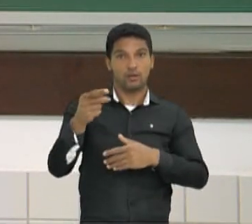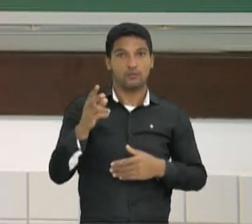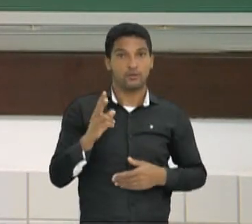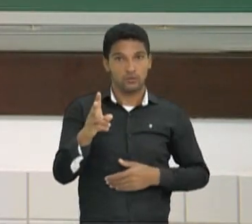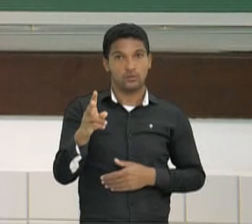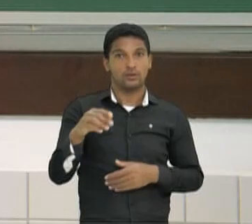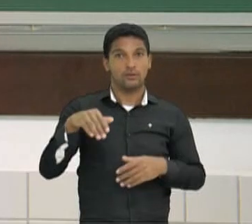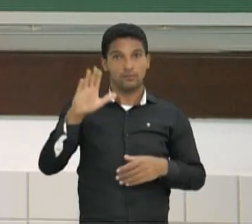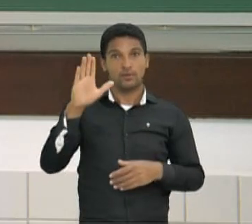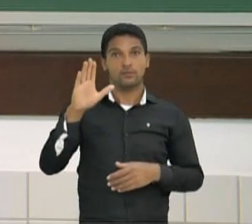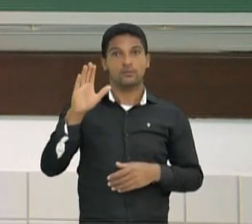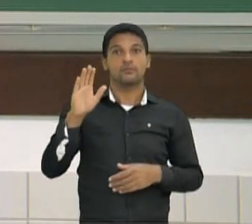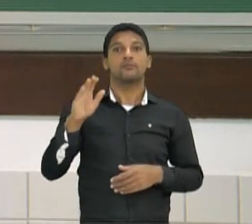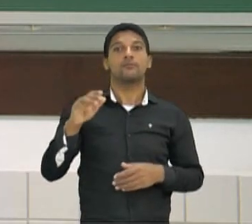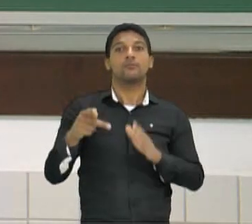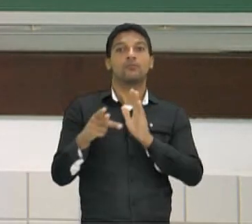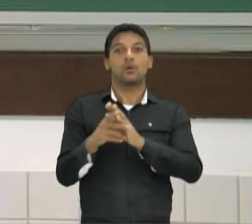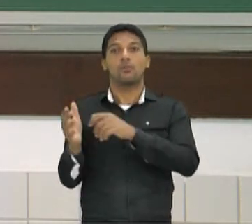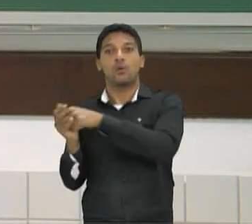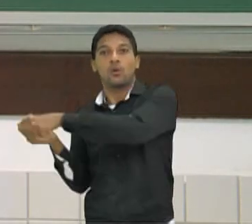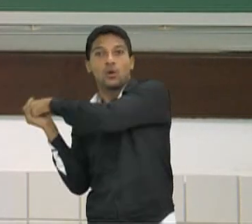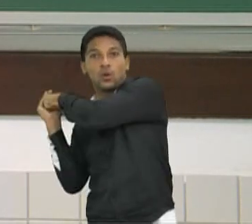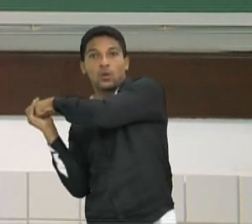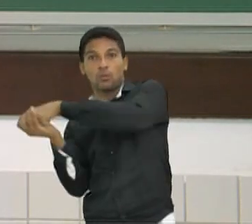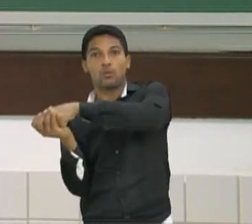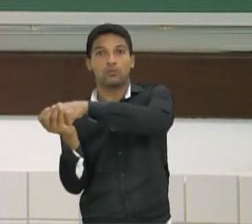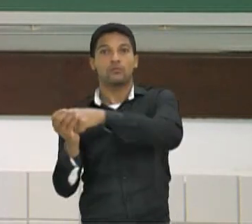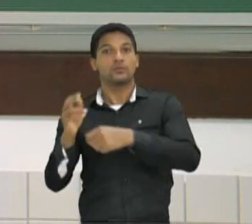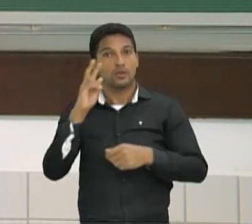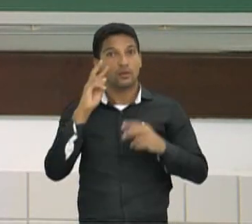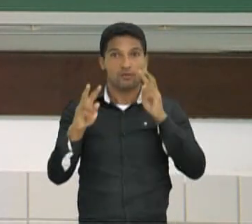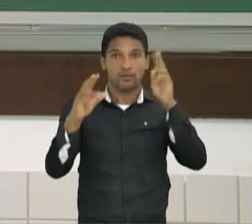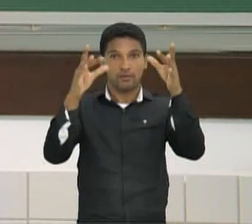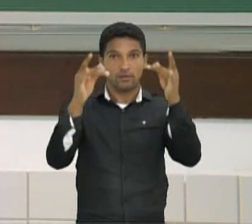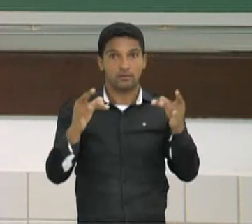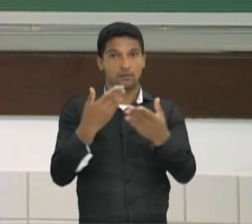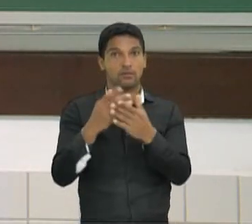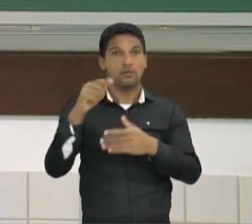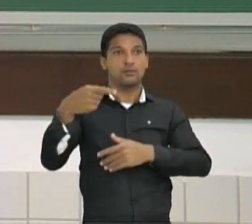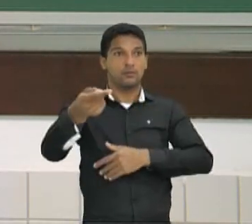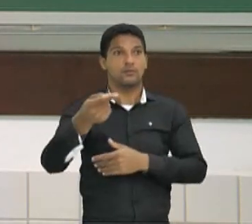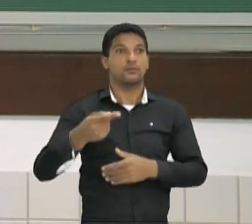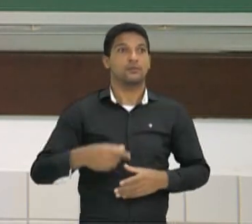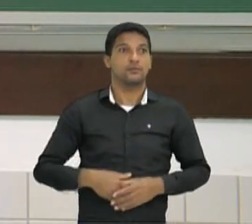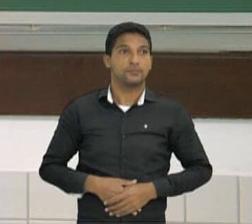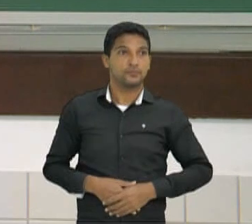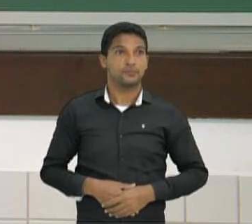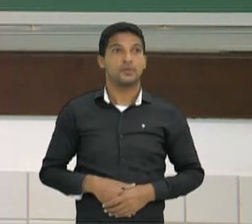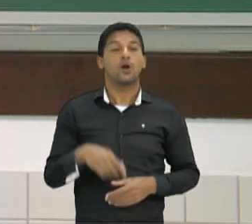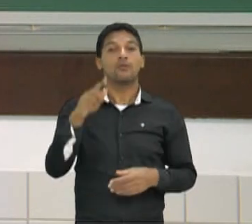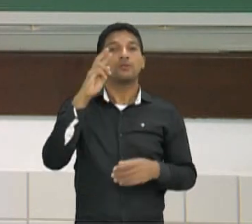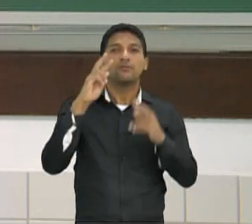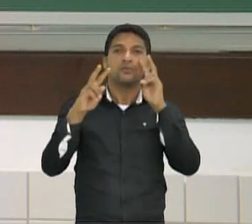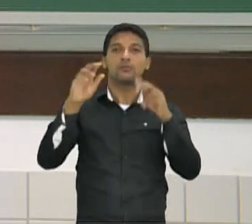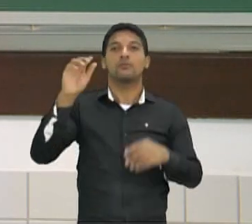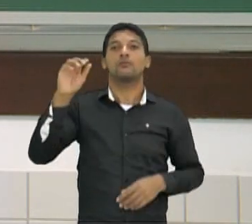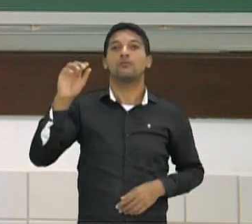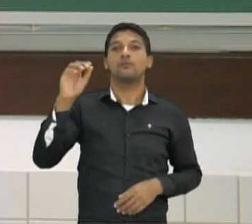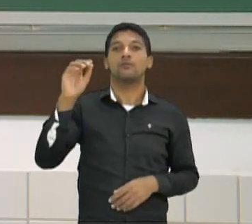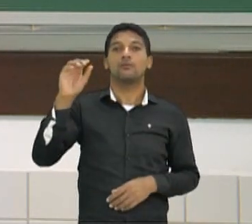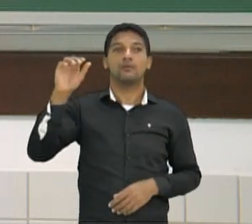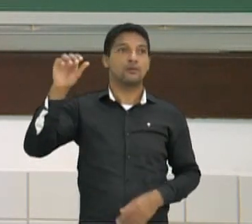ainda mais como que funciona o beisebol. Para fecharmos, deixo para vocês aqui, no quadro Saiba Mais, né, como que funciona